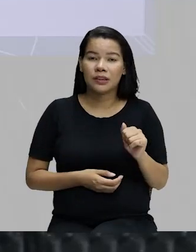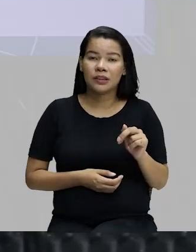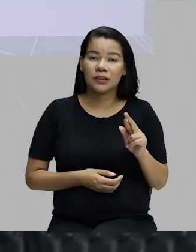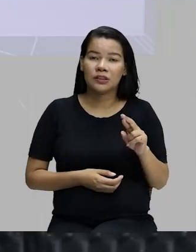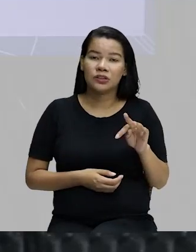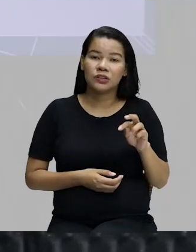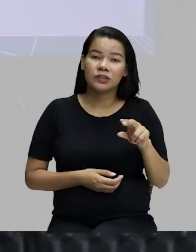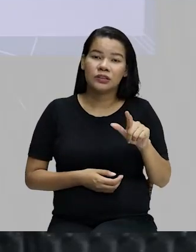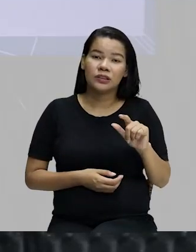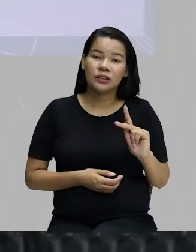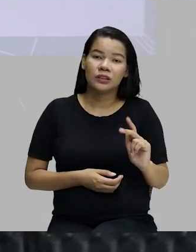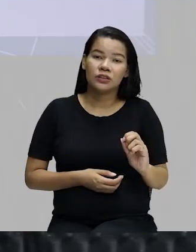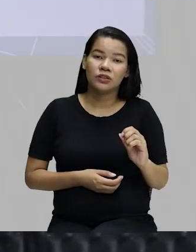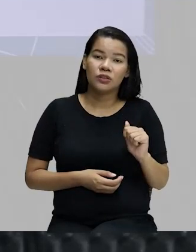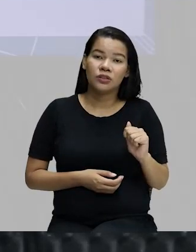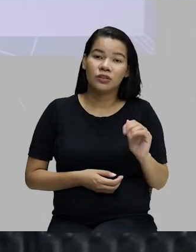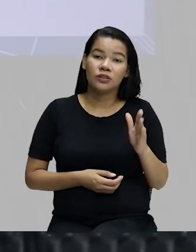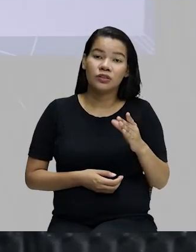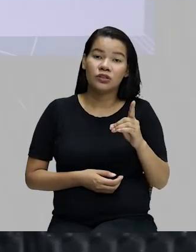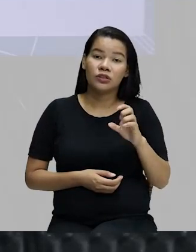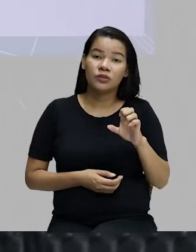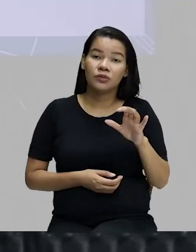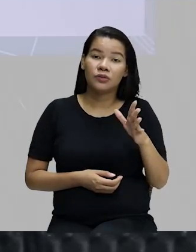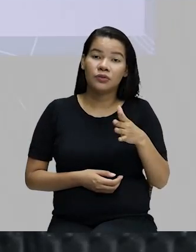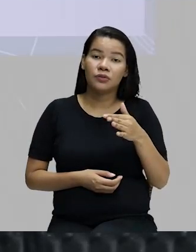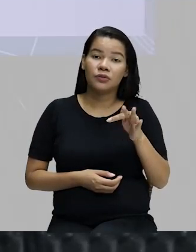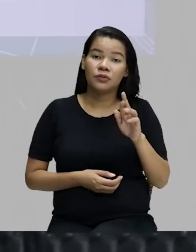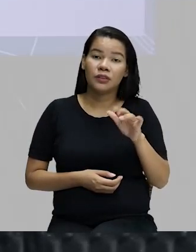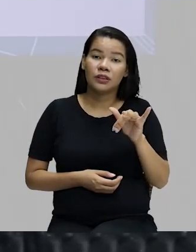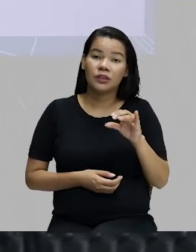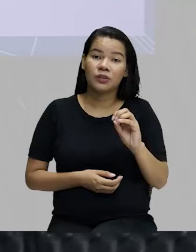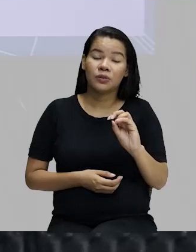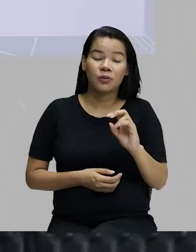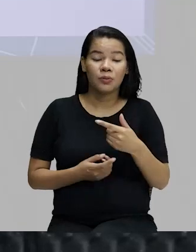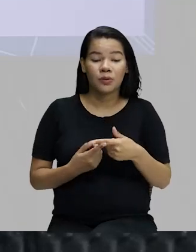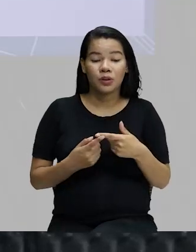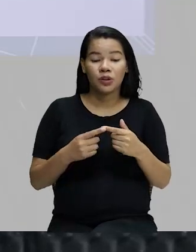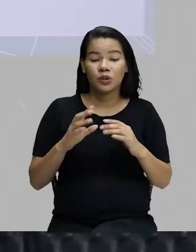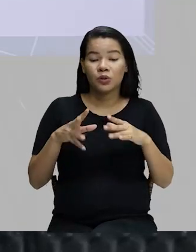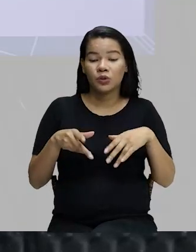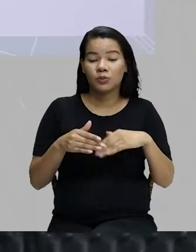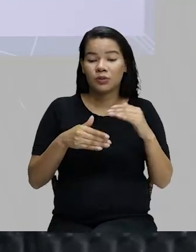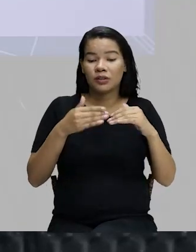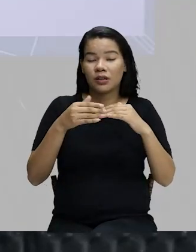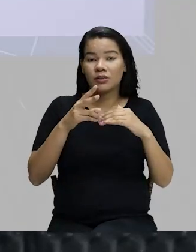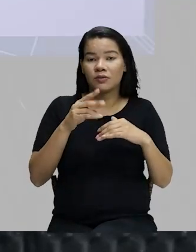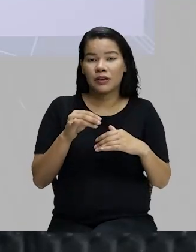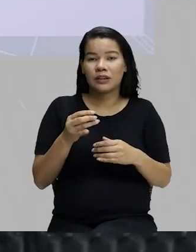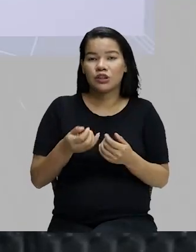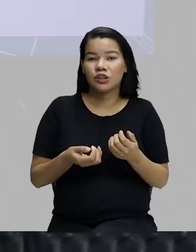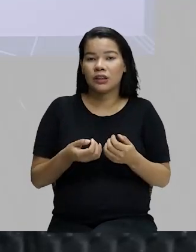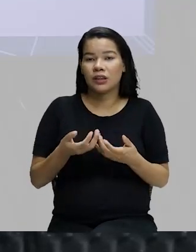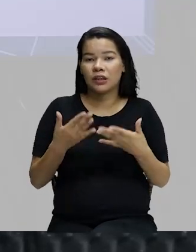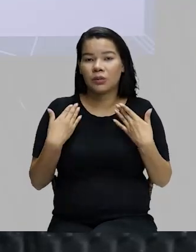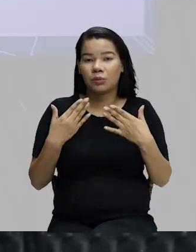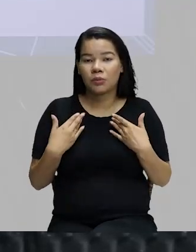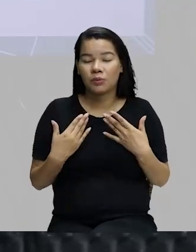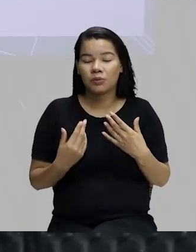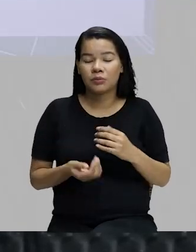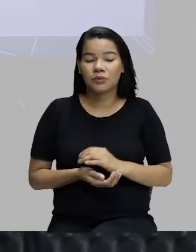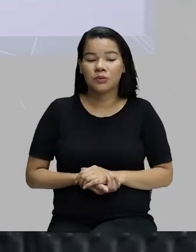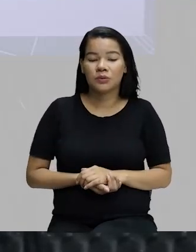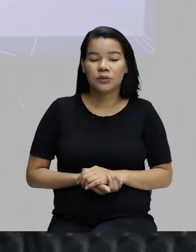atrito que vai gerar calor. É justamente essa situação que estava ocorrendo, ou que ocorre